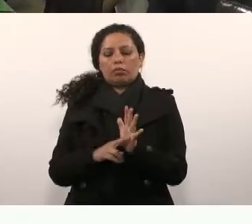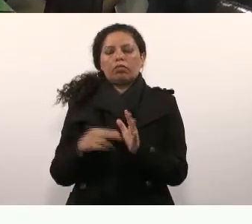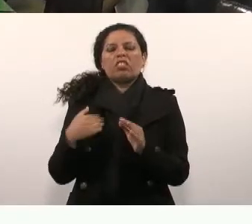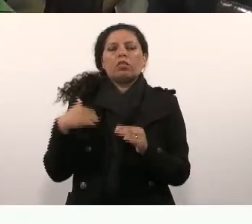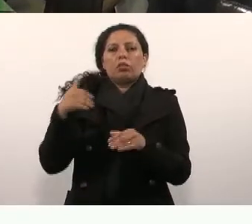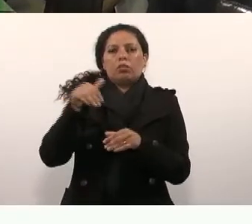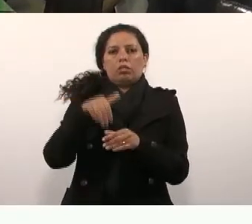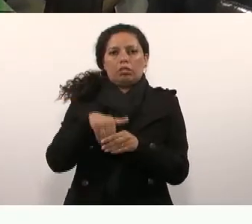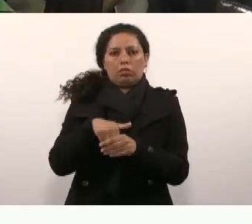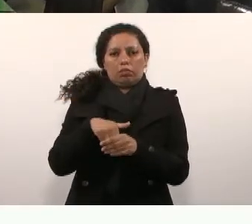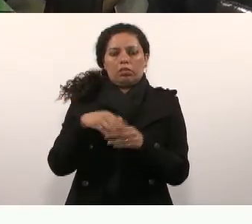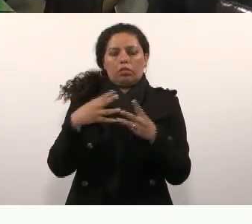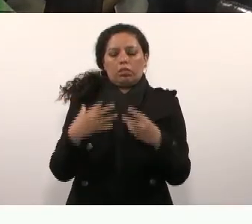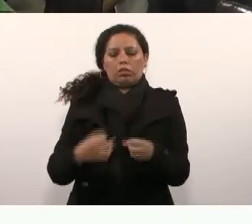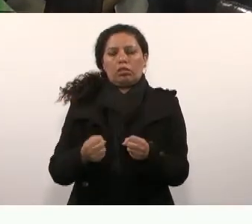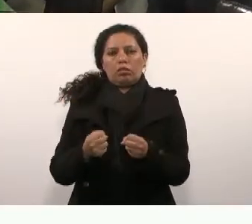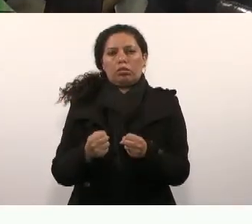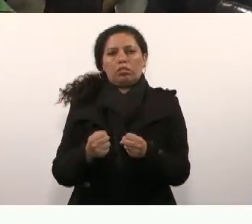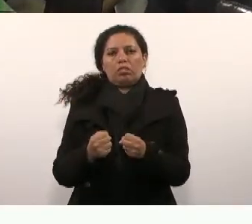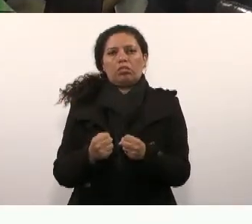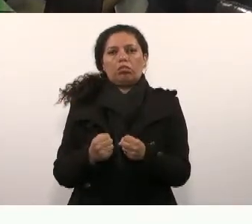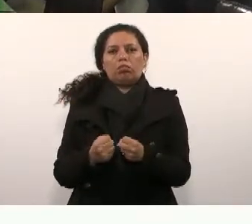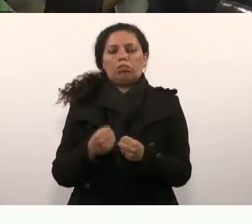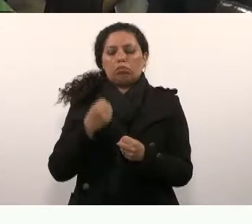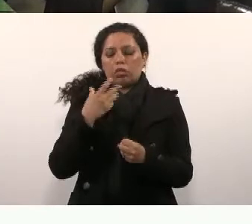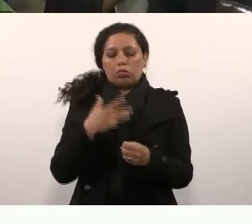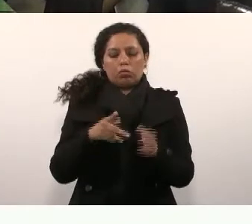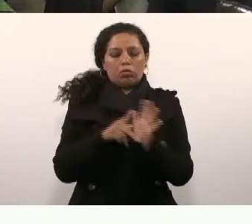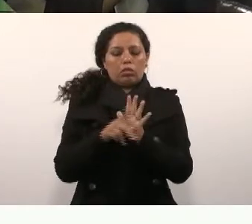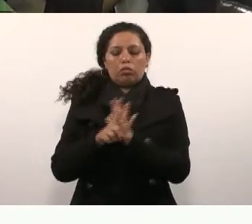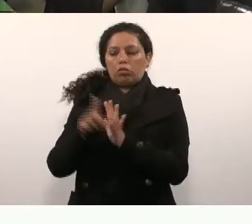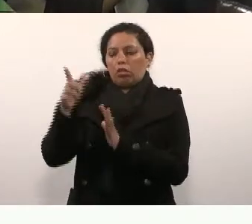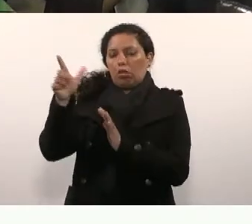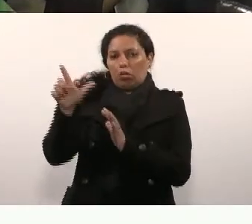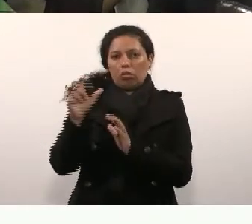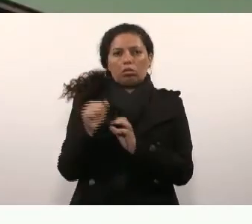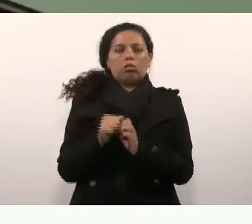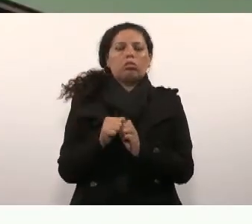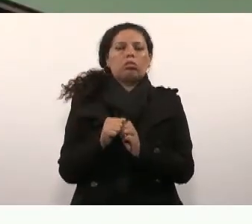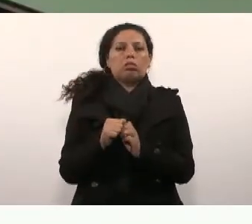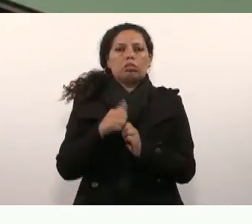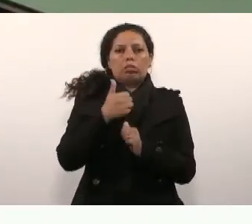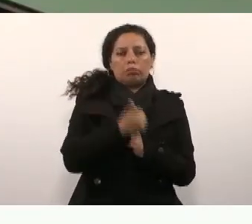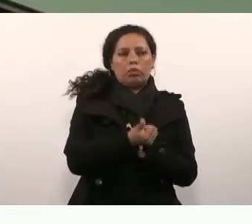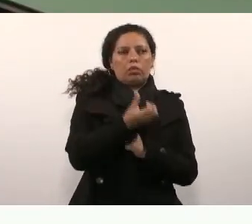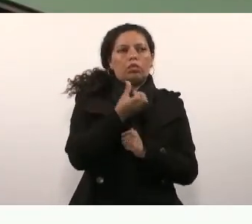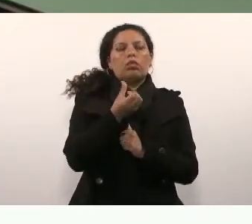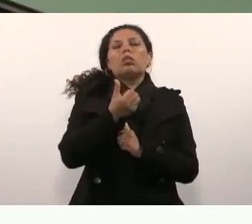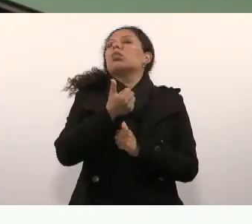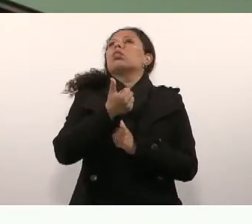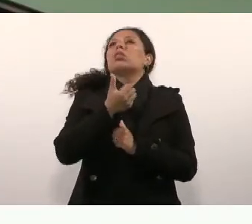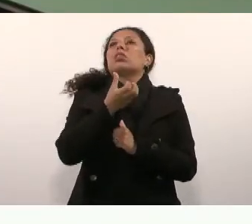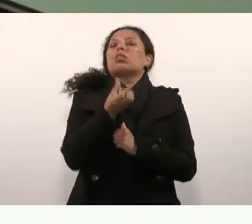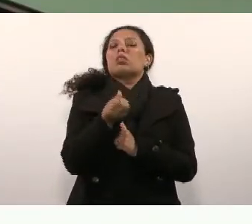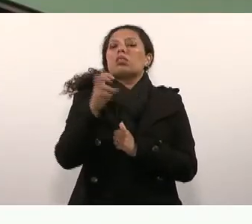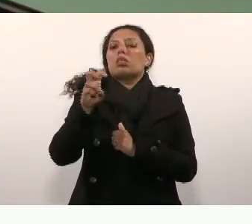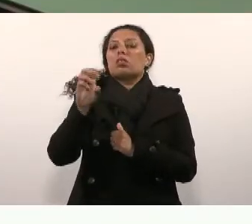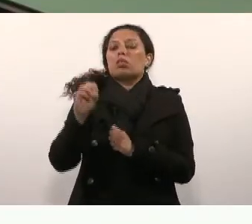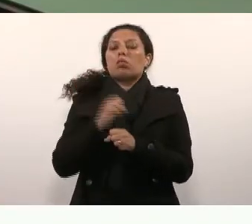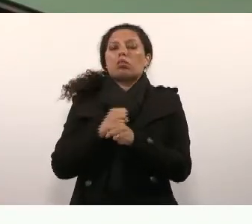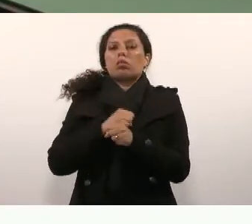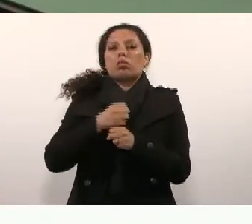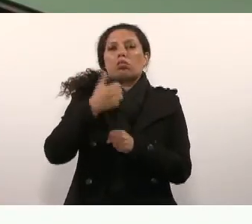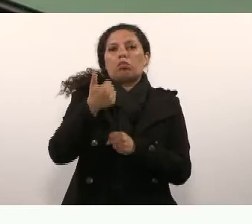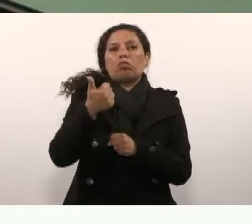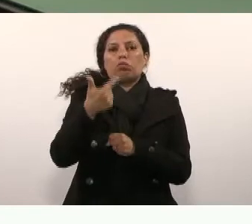voto também com o parecer do relator. Bom, o projeto seguinte é o projeto 1650-A de 2012,